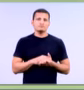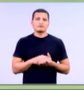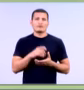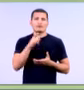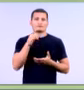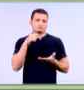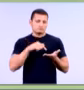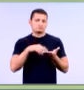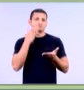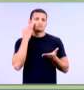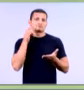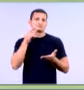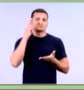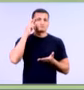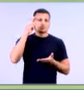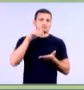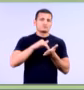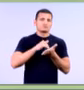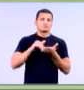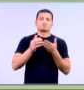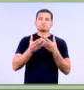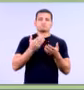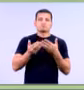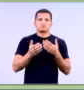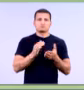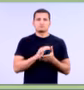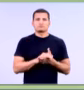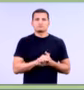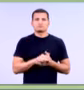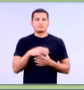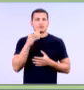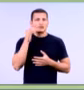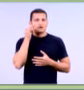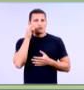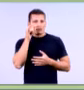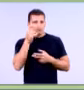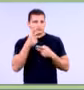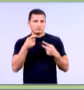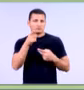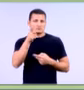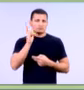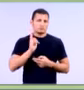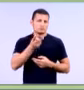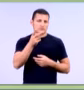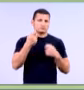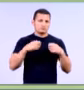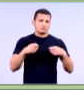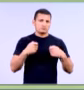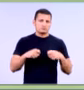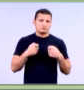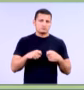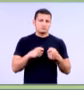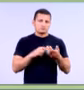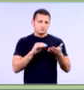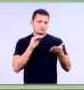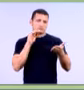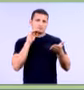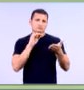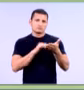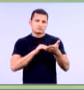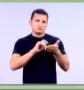de alguma coisa, né? Para evitar equívocos, você sempre deve deixar